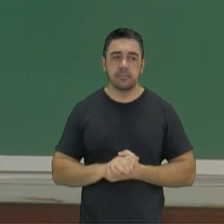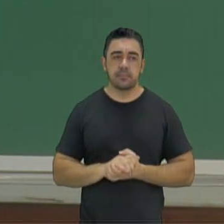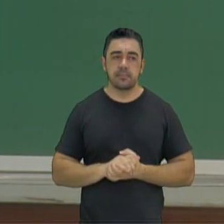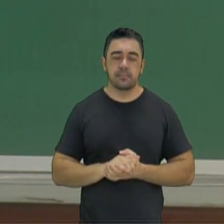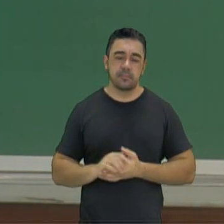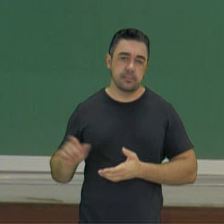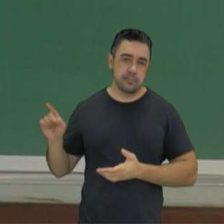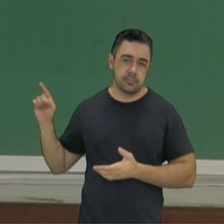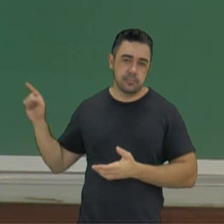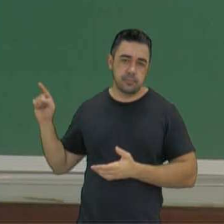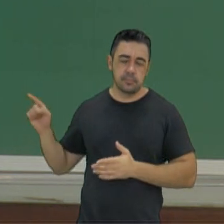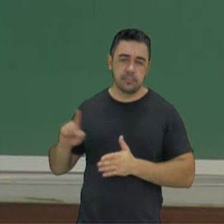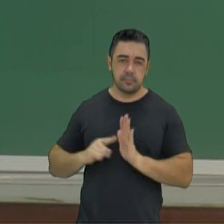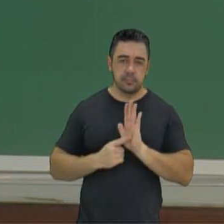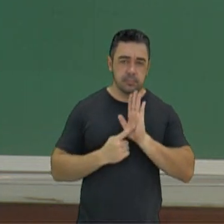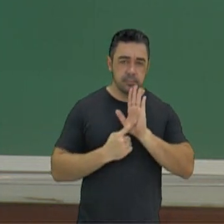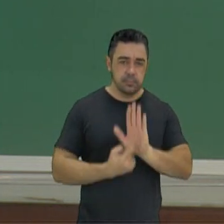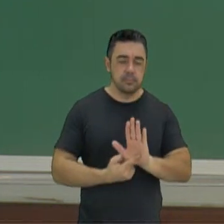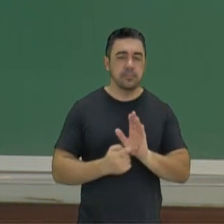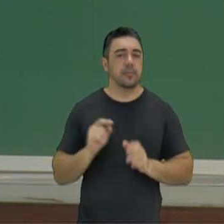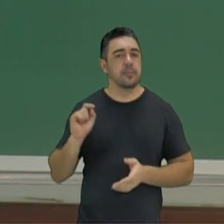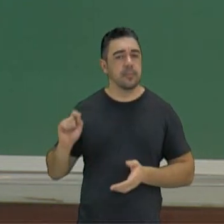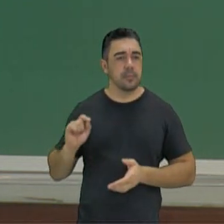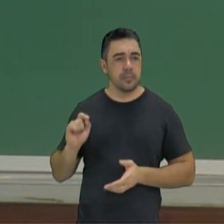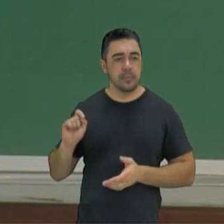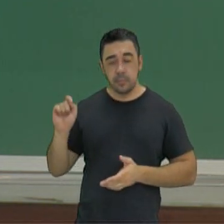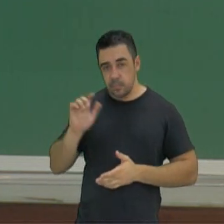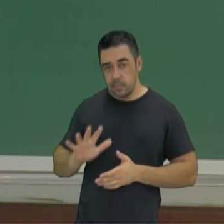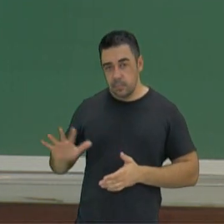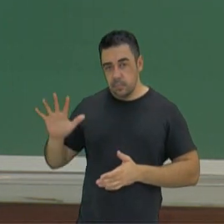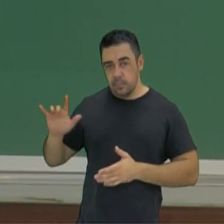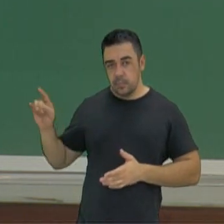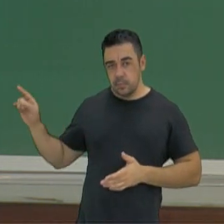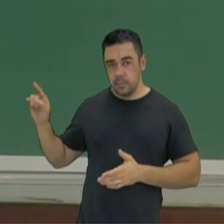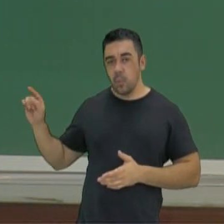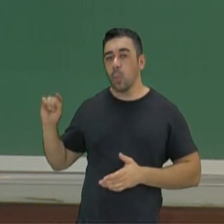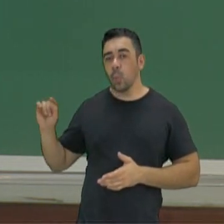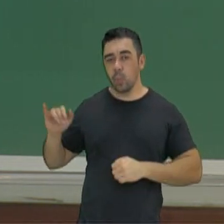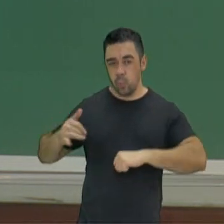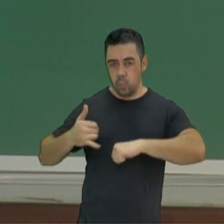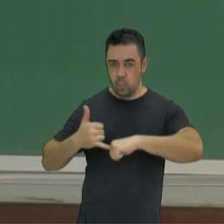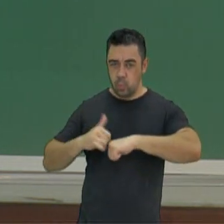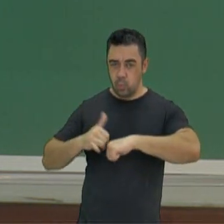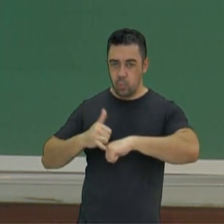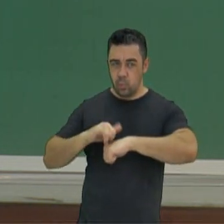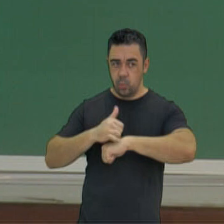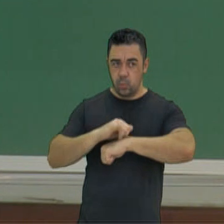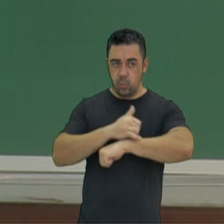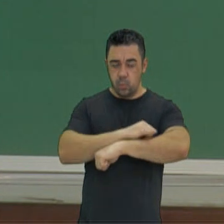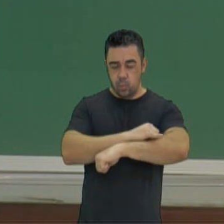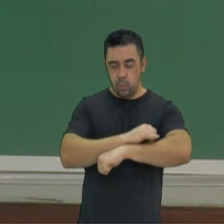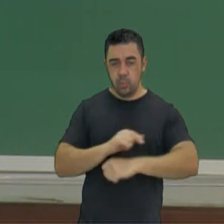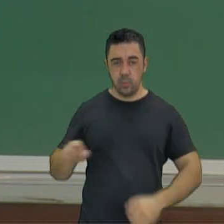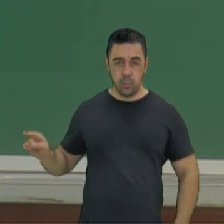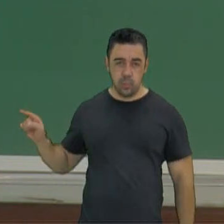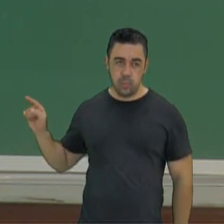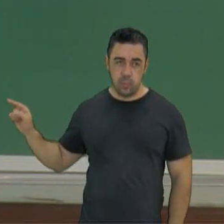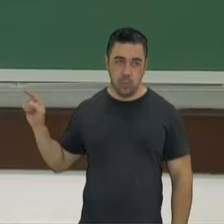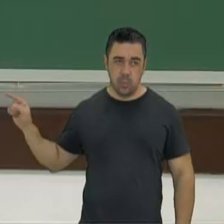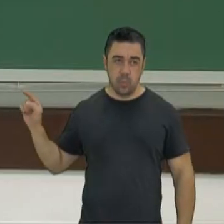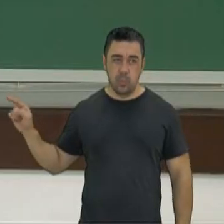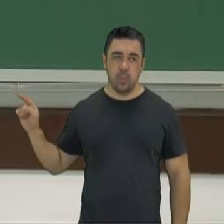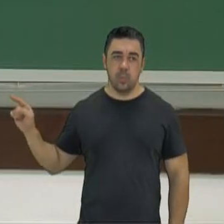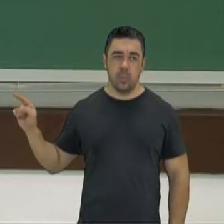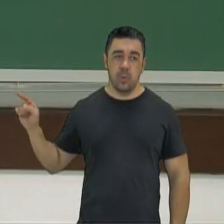Aqui nós temos um slide abordando uma imagem que faz uma alusão ao excesso de peso ou obesidade.